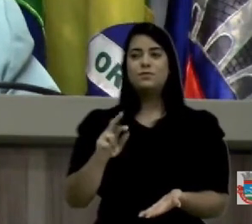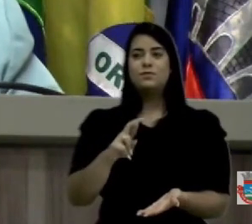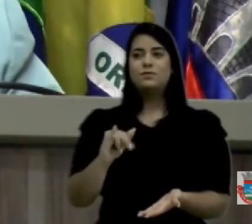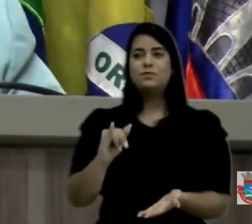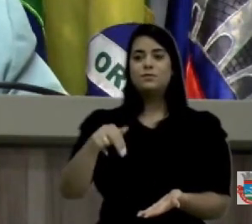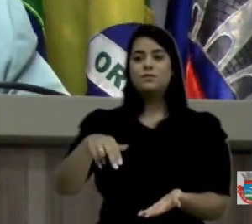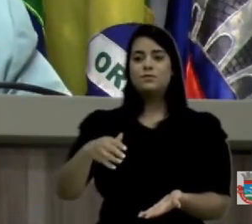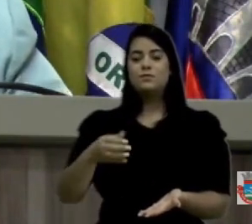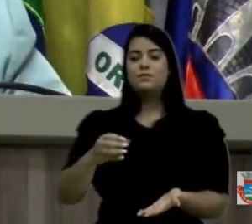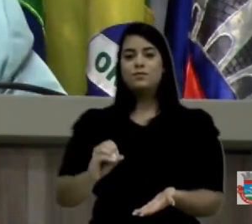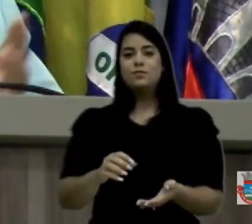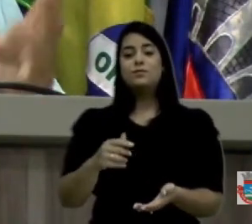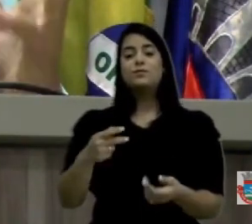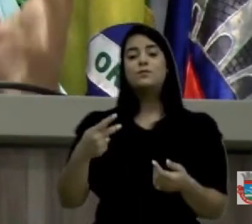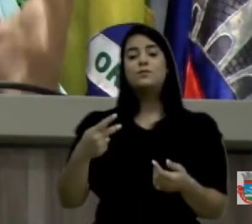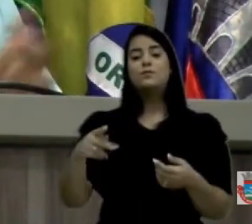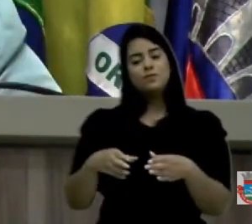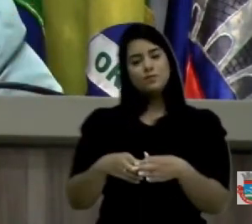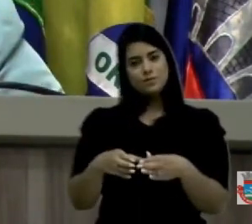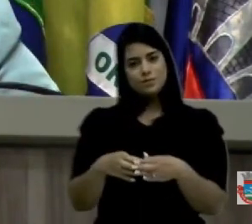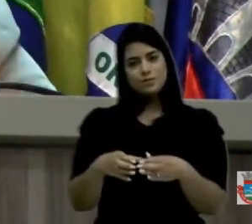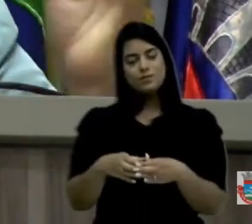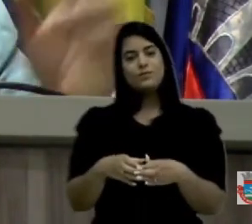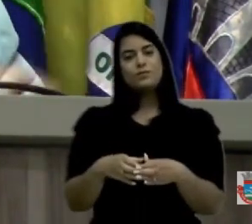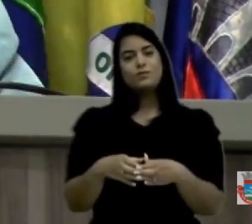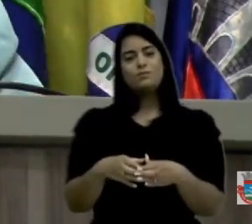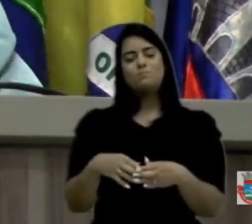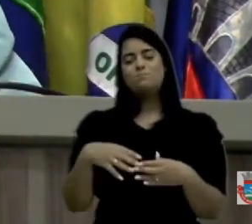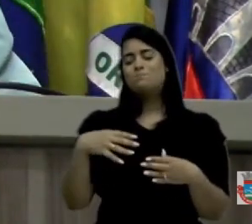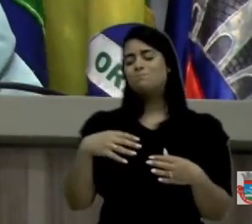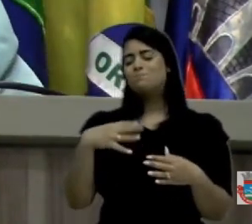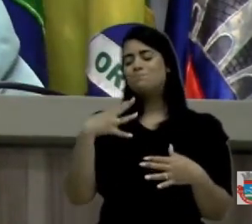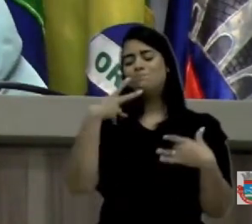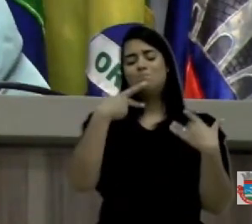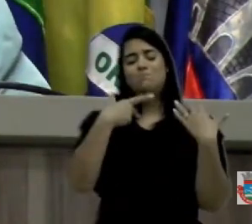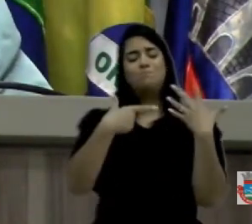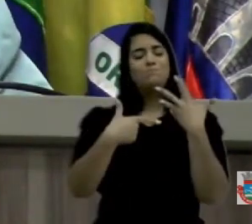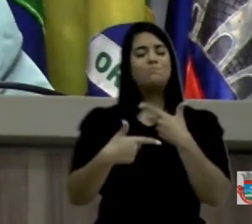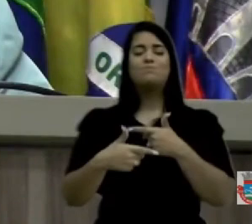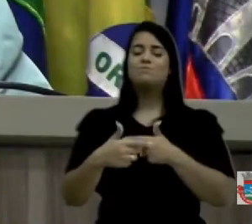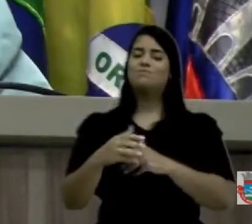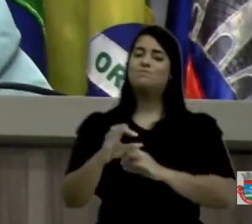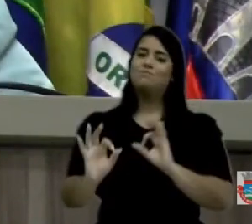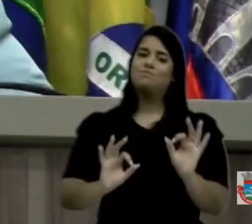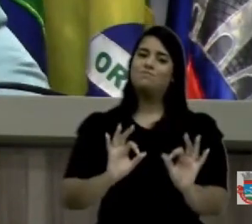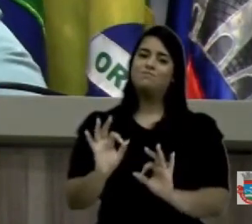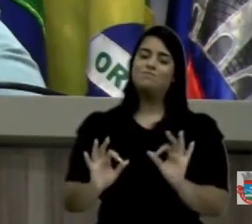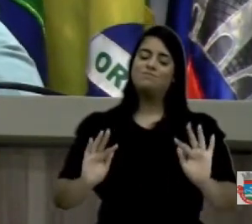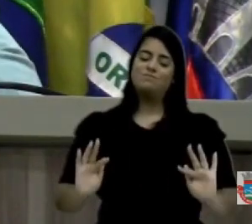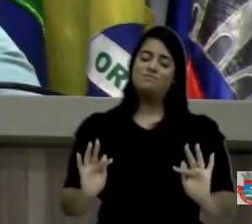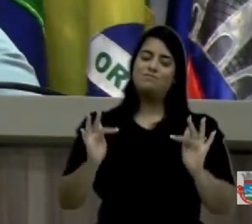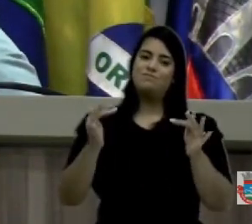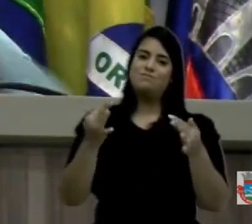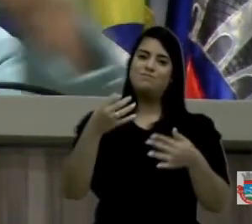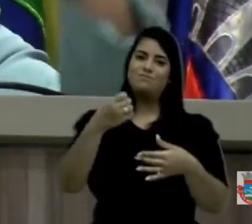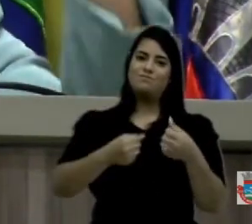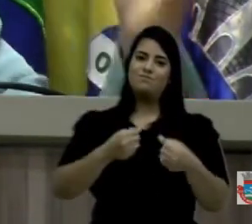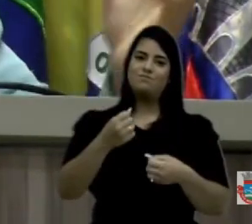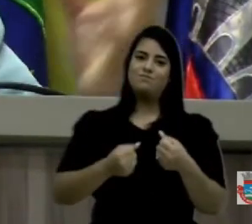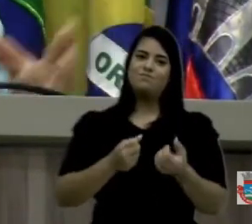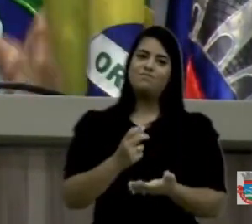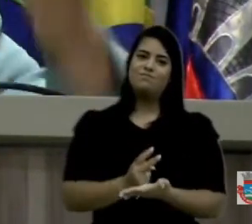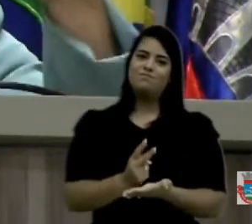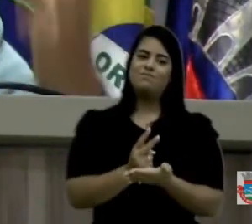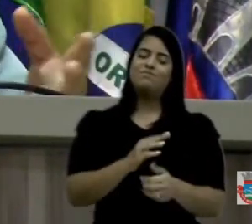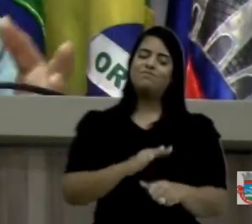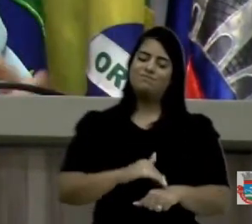toda sua equipe pela linda organização da festa da expoleite que cada ano que passa fica mais